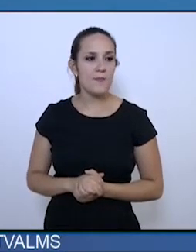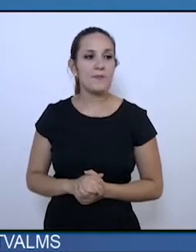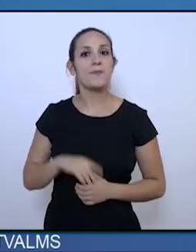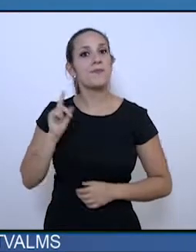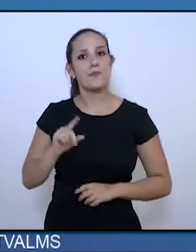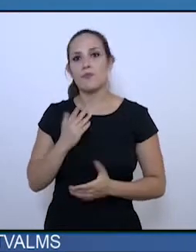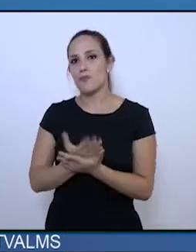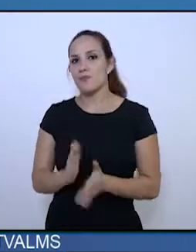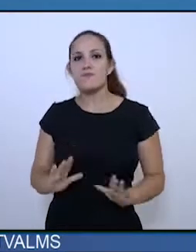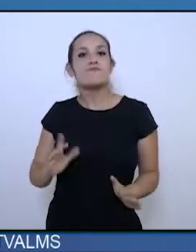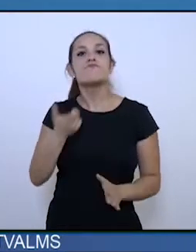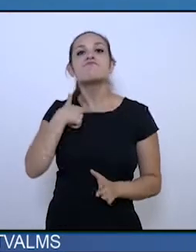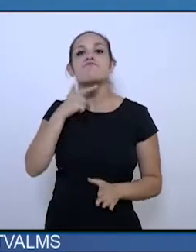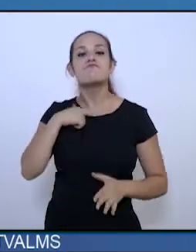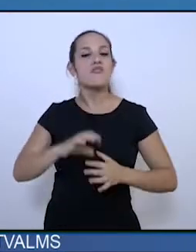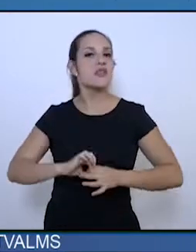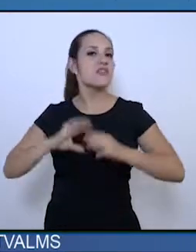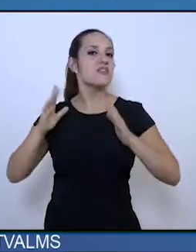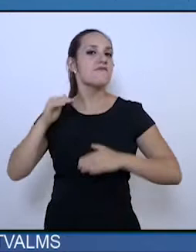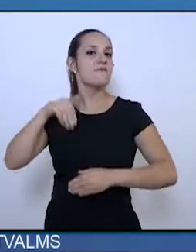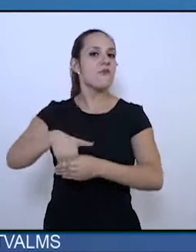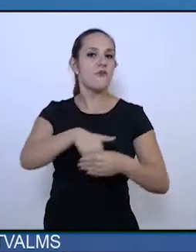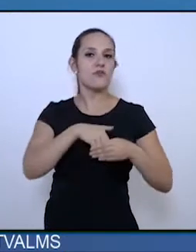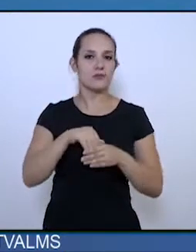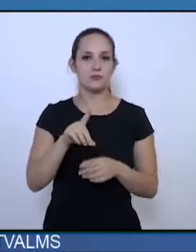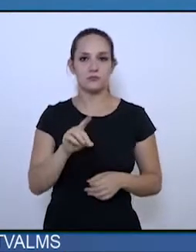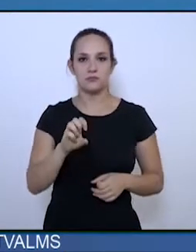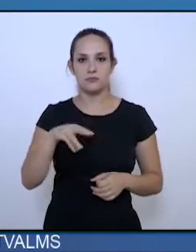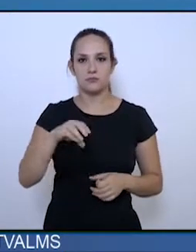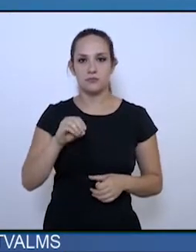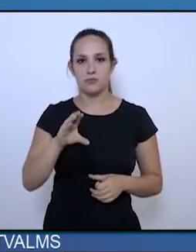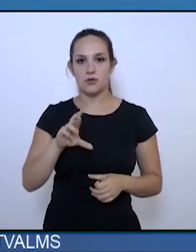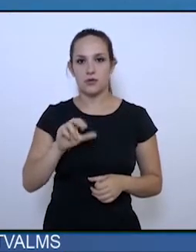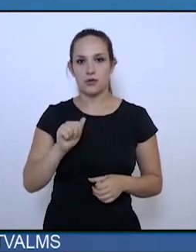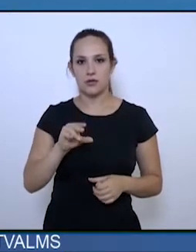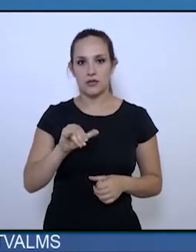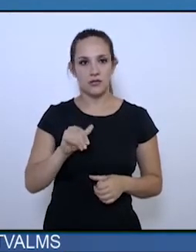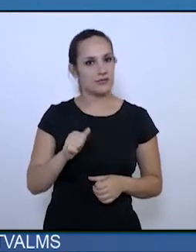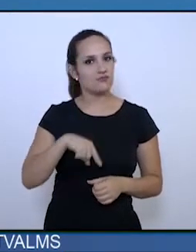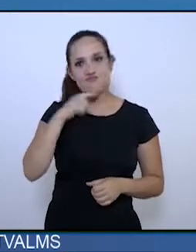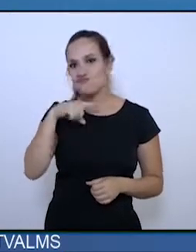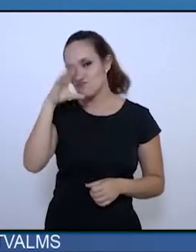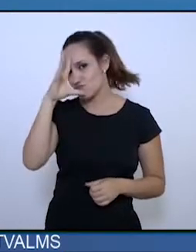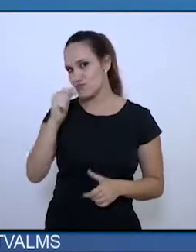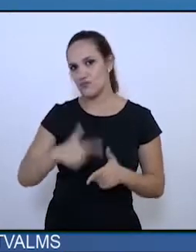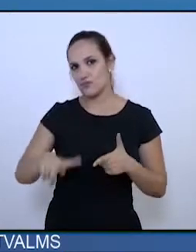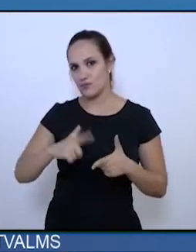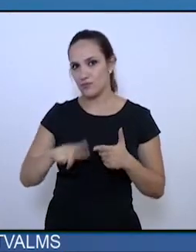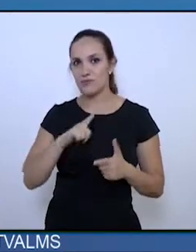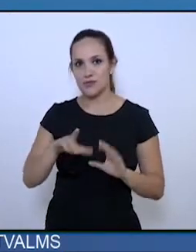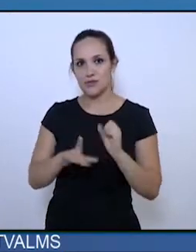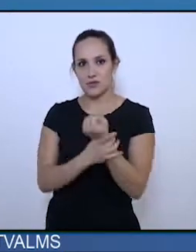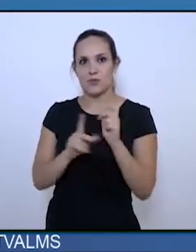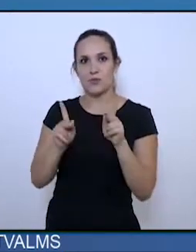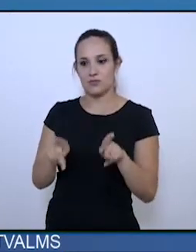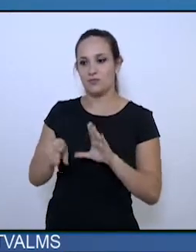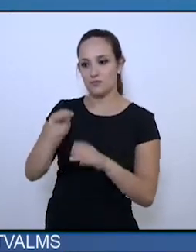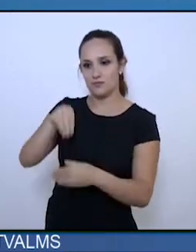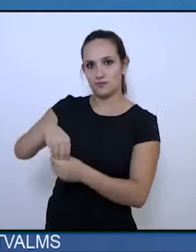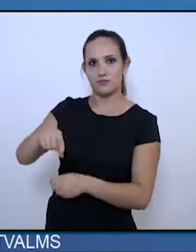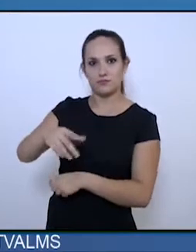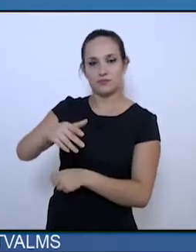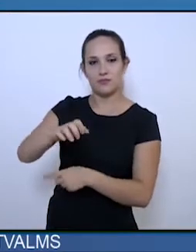combaleante Estado democrático de direito, e semelhante recurso longe de resolver os problemas da segurança pública,